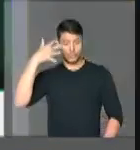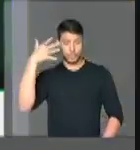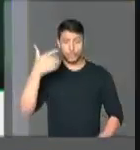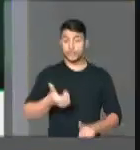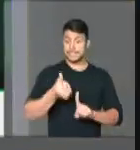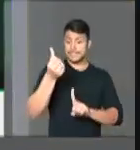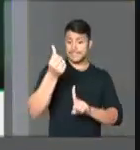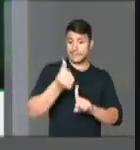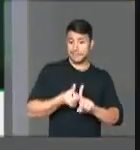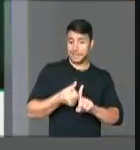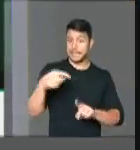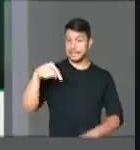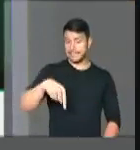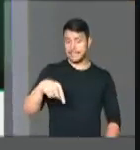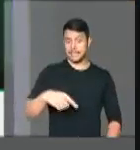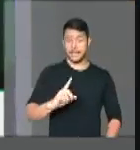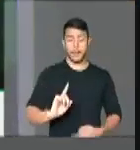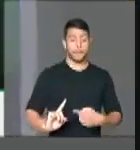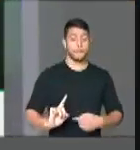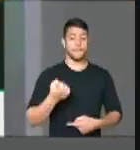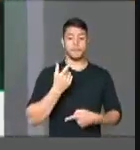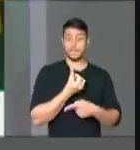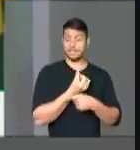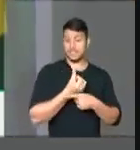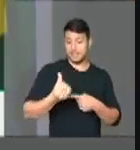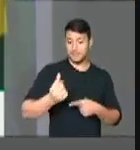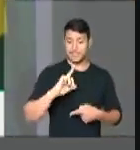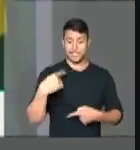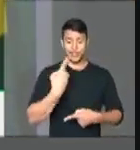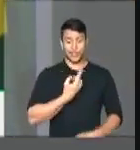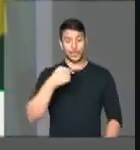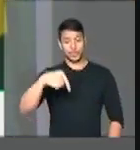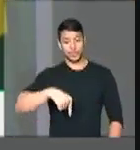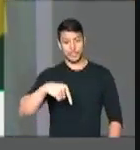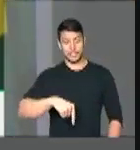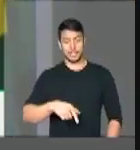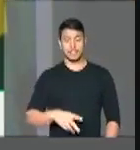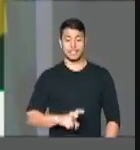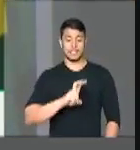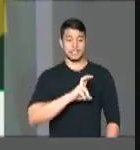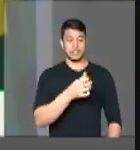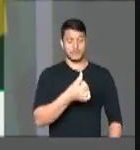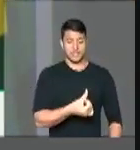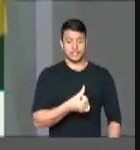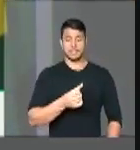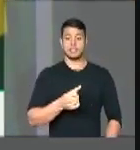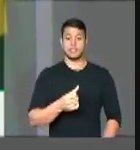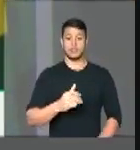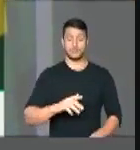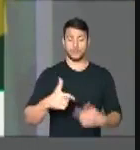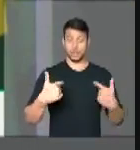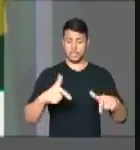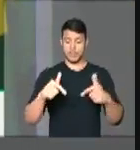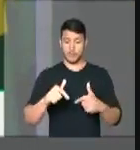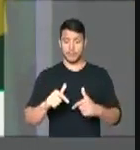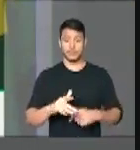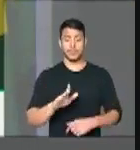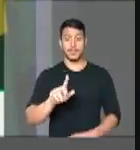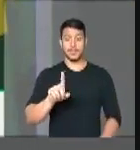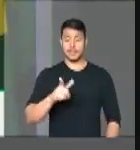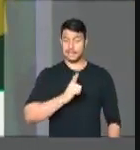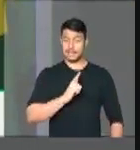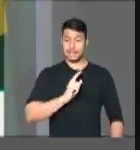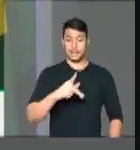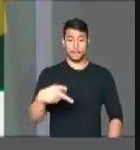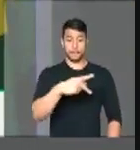primeiro semestre legislativo dessa legislatura, 56ª legislatura da Câmara, sendo presidido